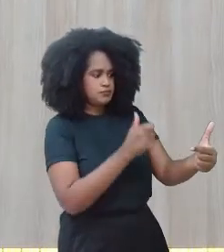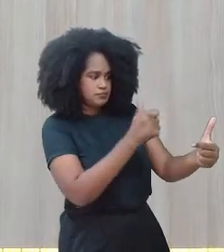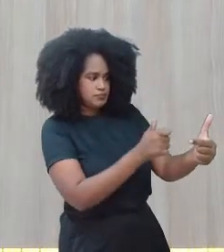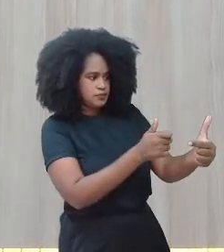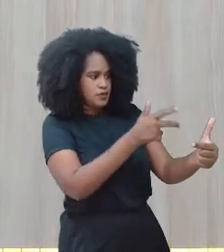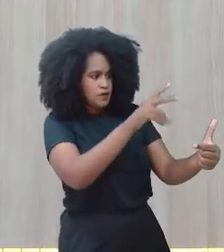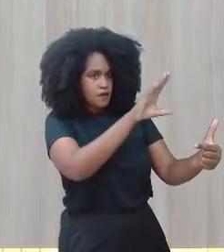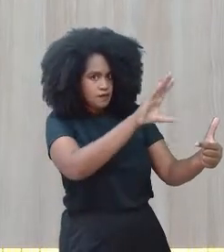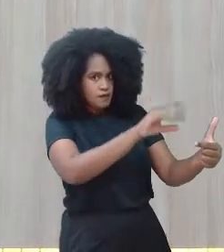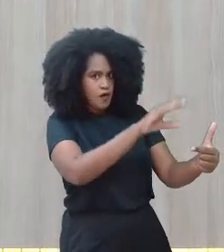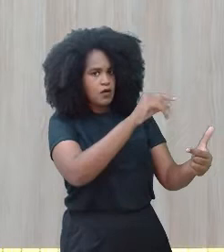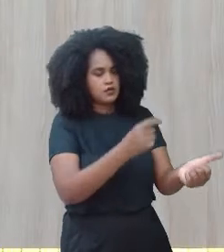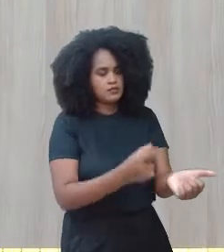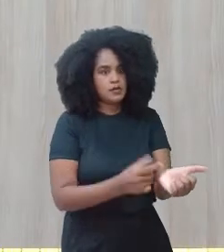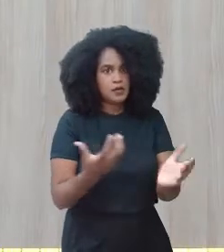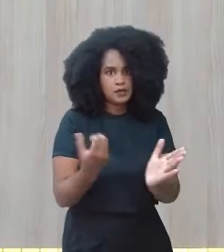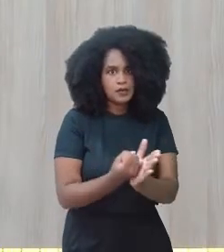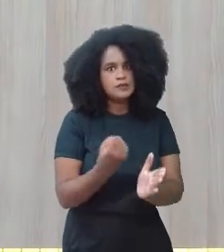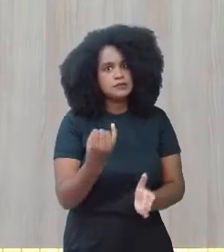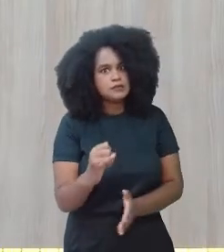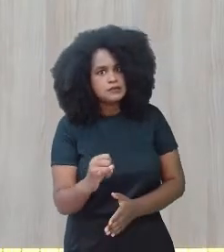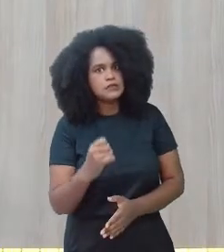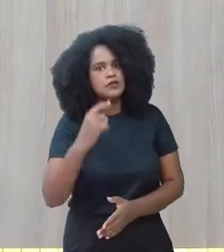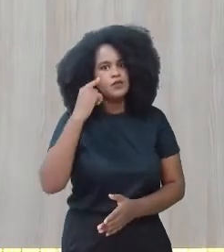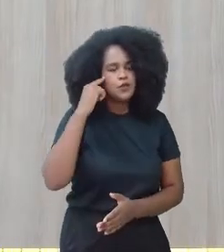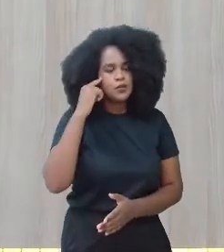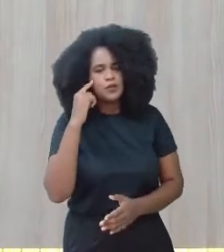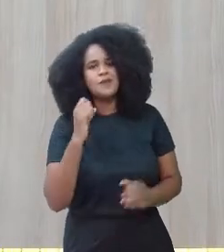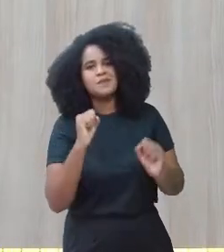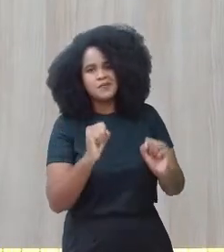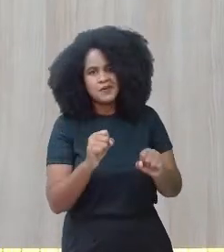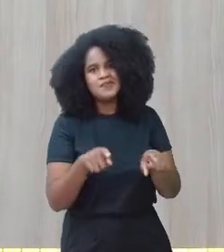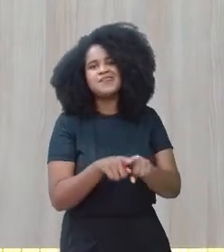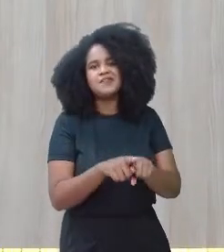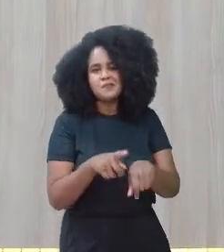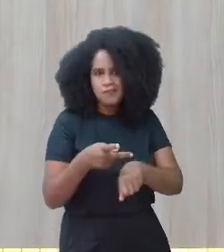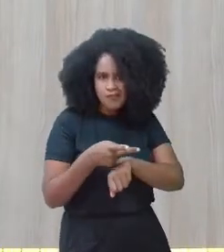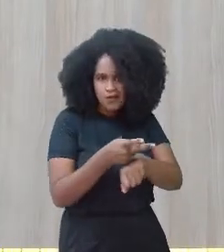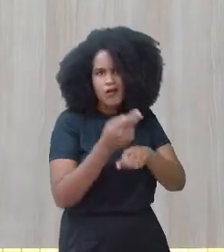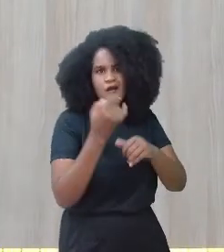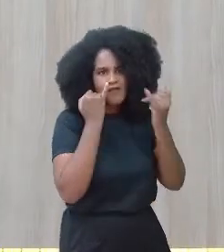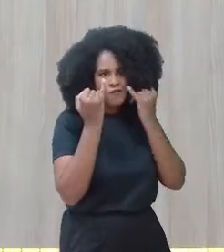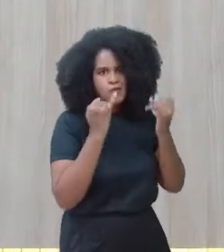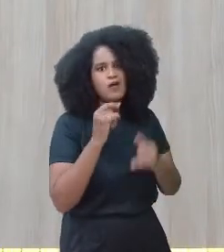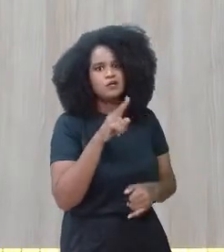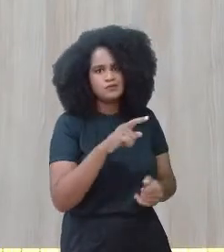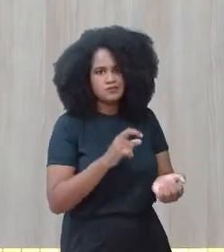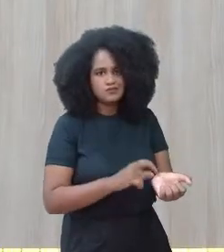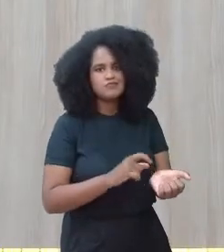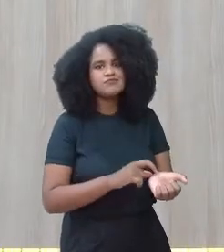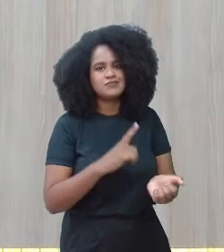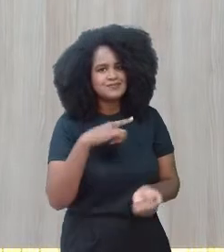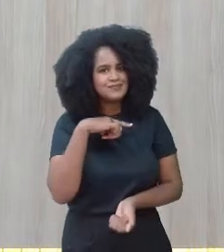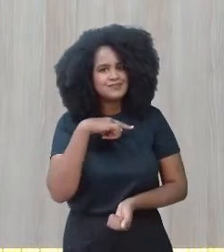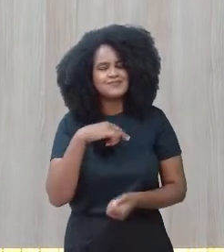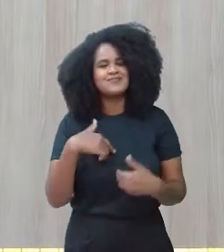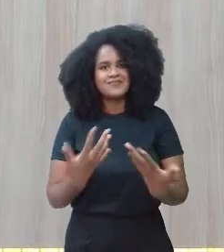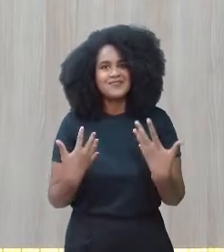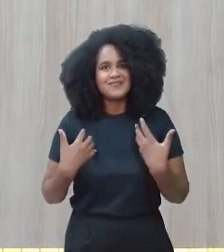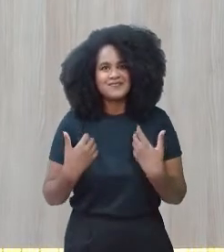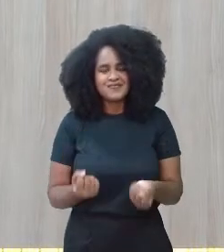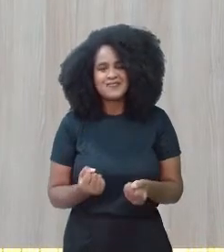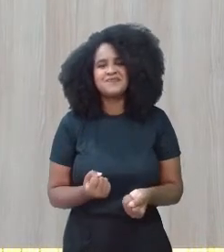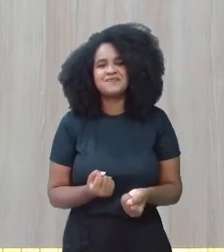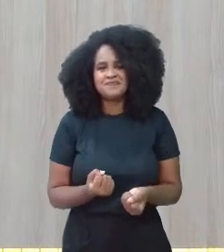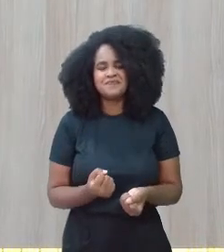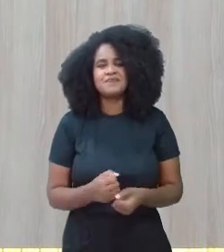tal, mexer e tiver a dúvida, você também, né, Billy? É isso aí. Homer Simpson,